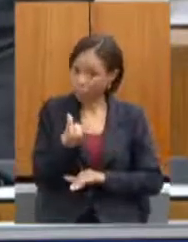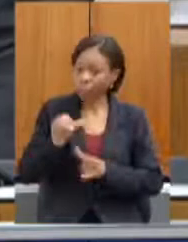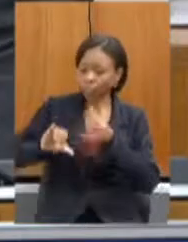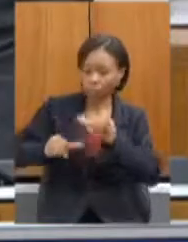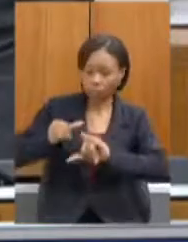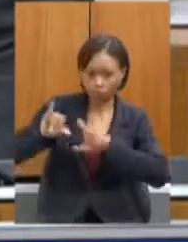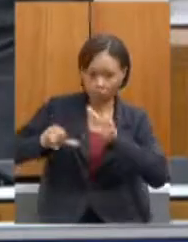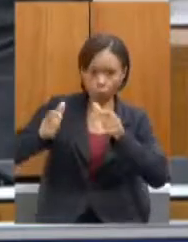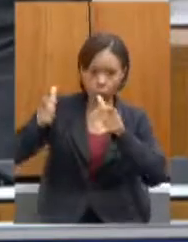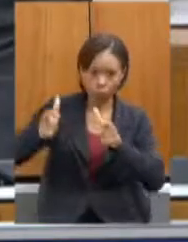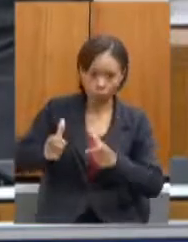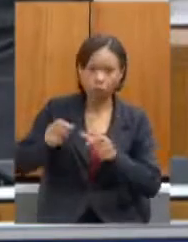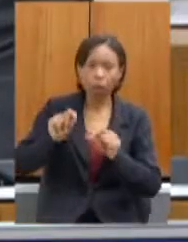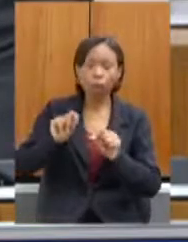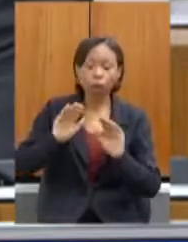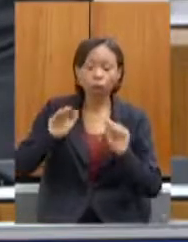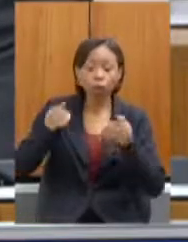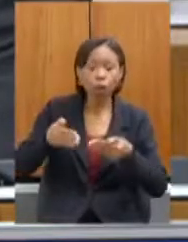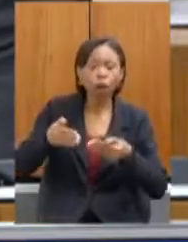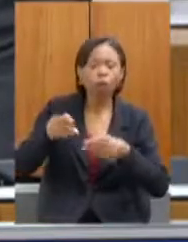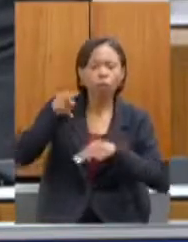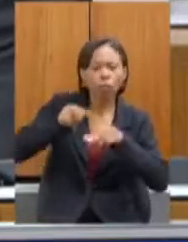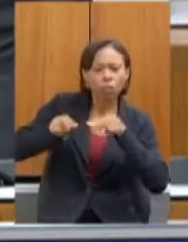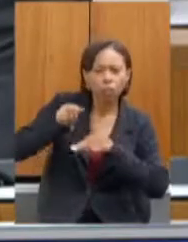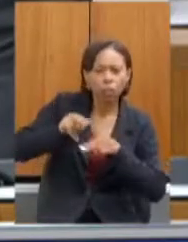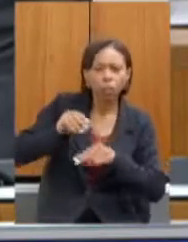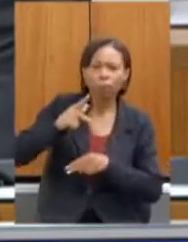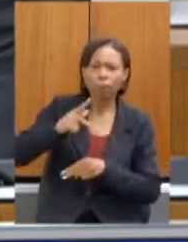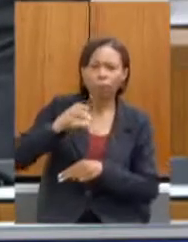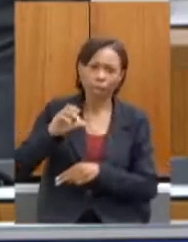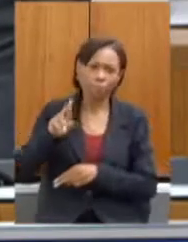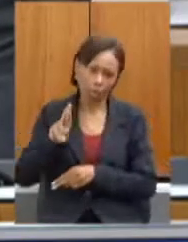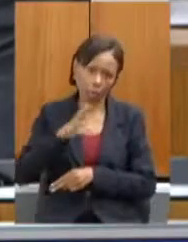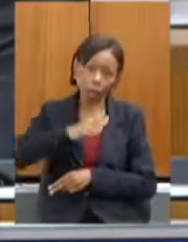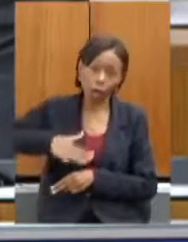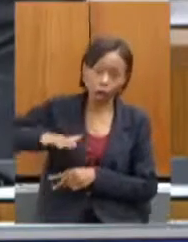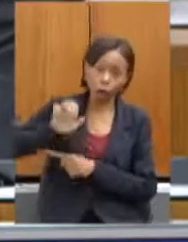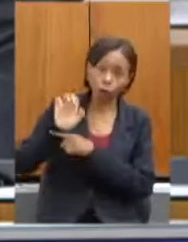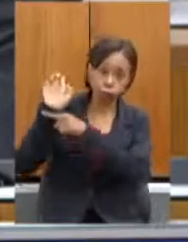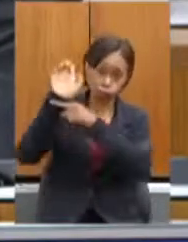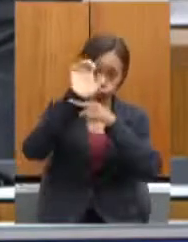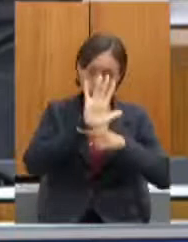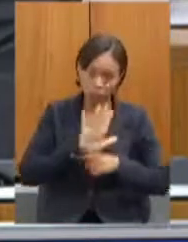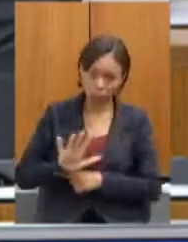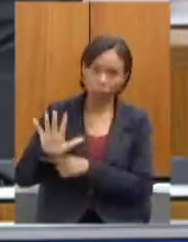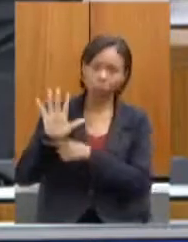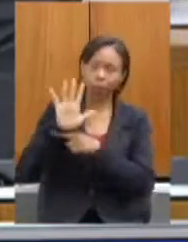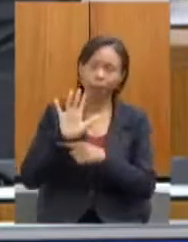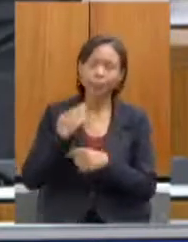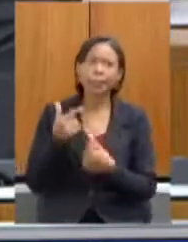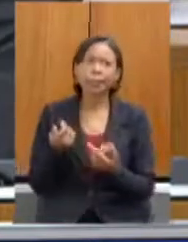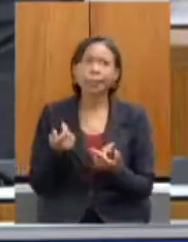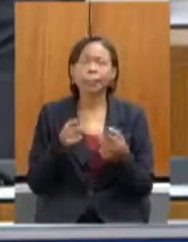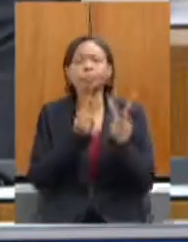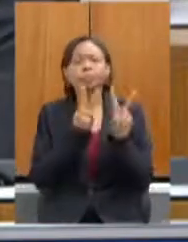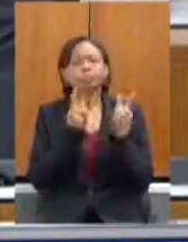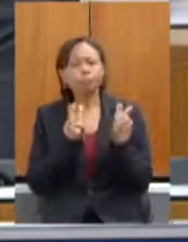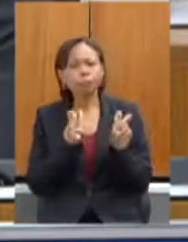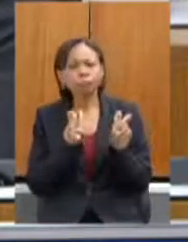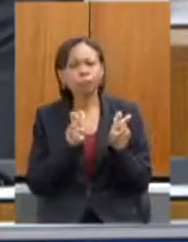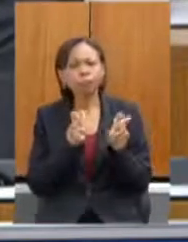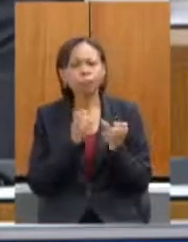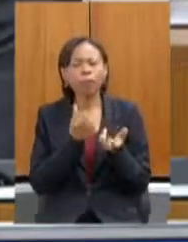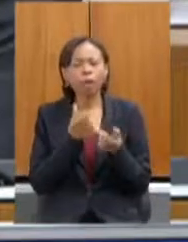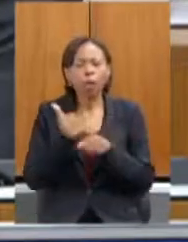para a exame de PCR ao longo do estado e tocar uma ampliação grande da rede em relação a